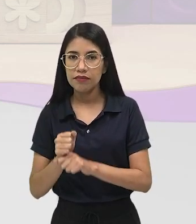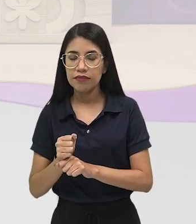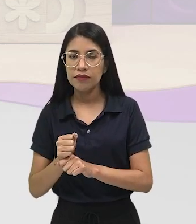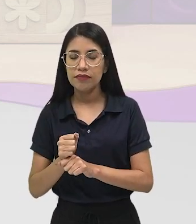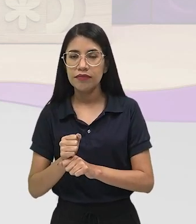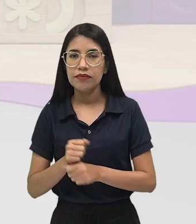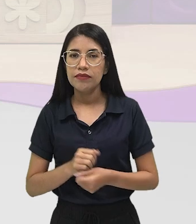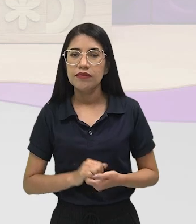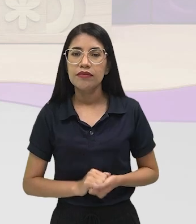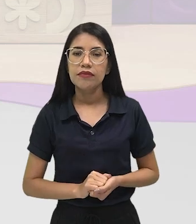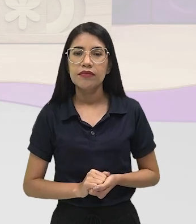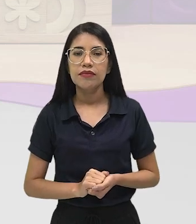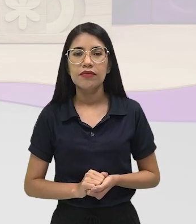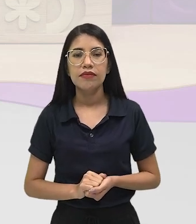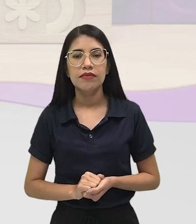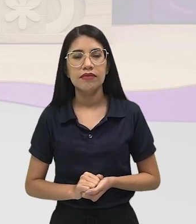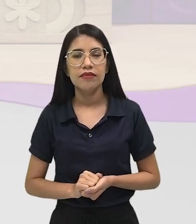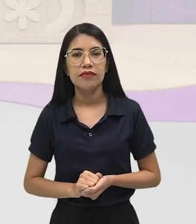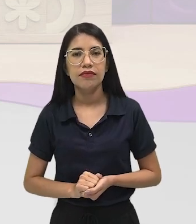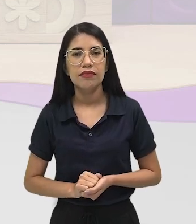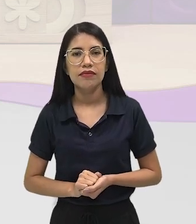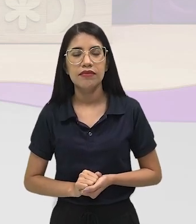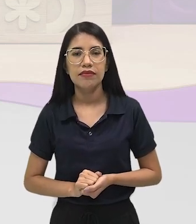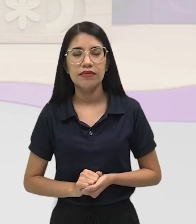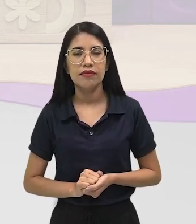calcular aqui esse tipo de